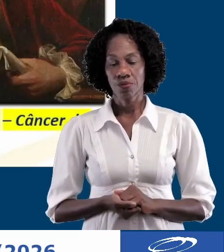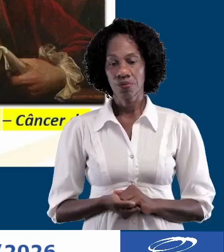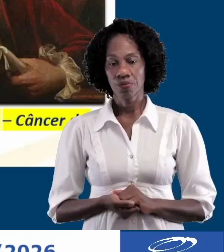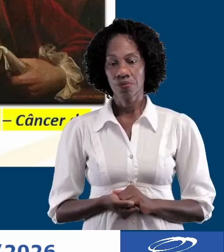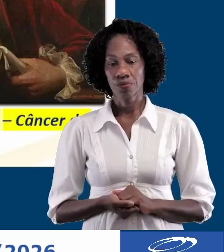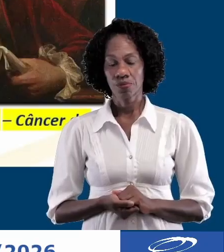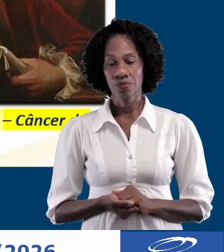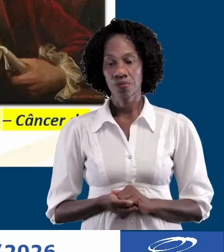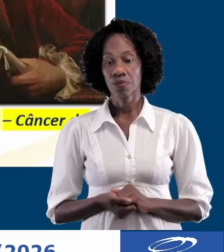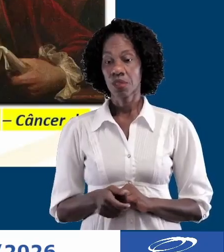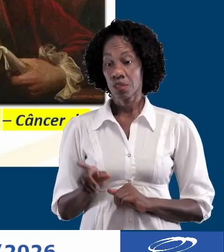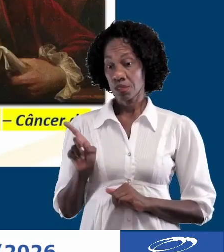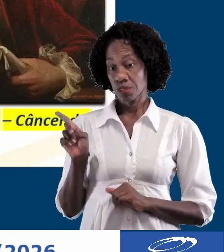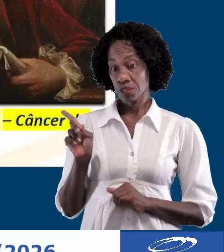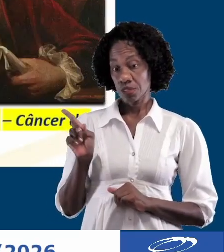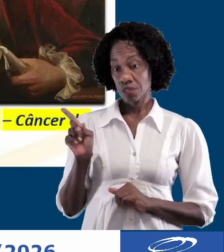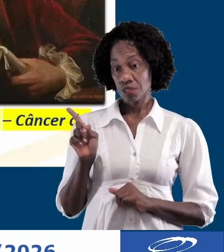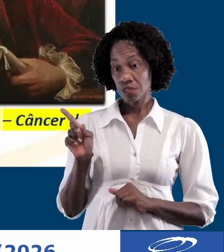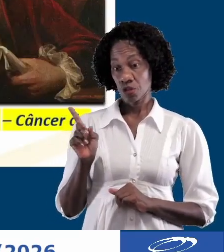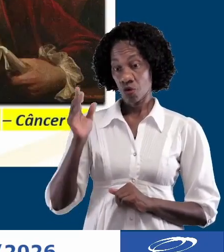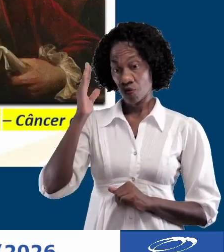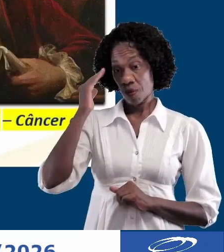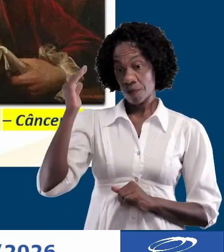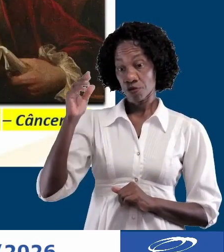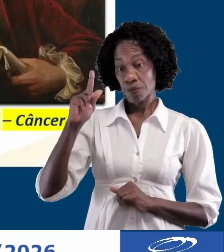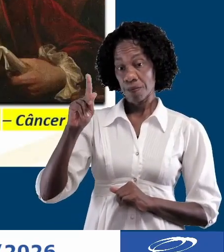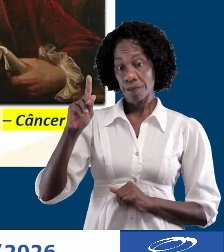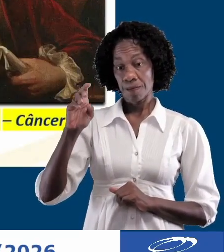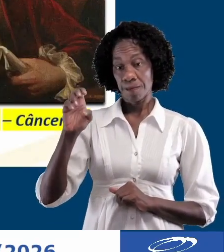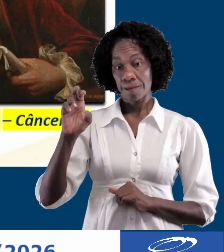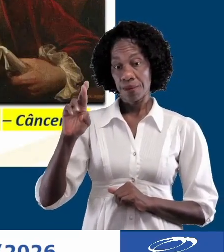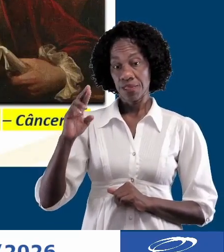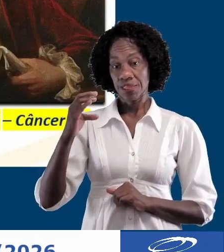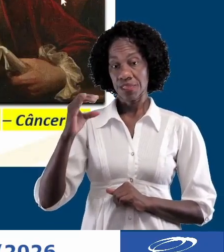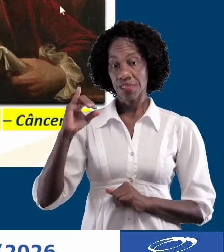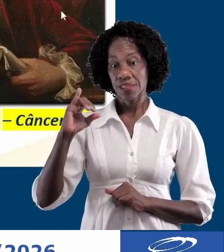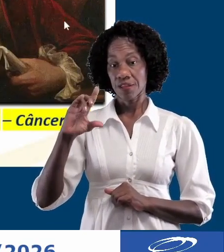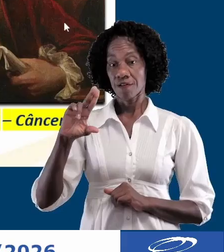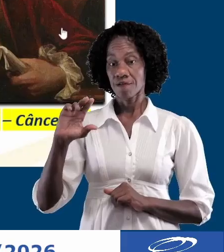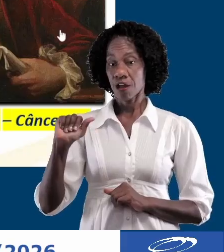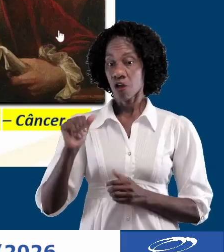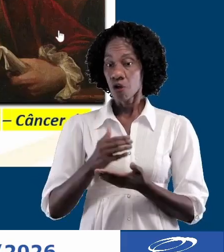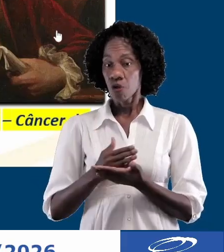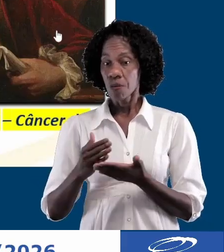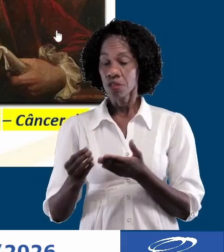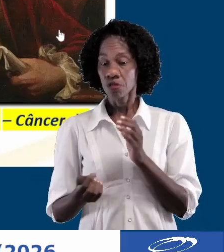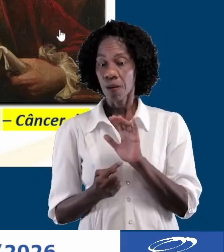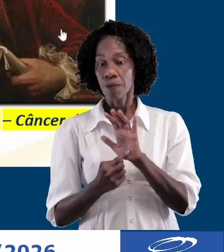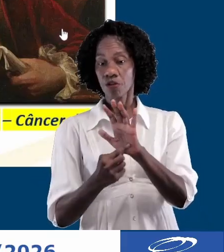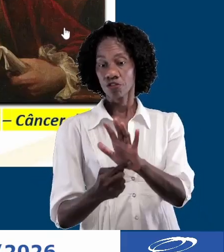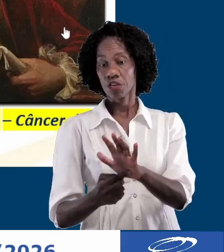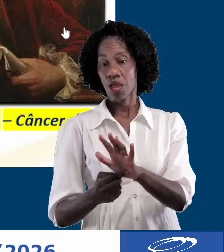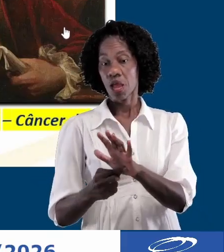E esse é o Percival Pote, o cara que deu origem ao epônimo da doença, a tuberculose vertebral. Para